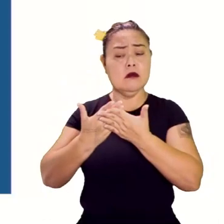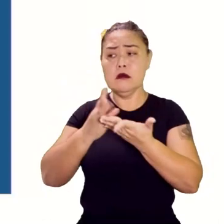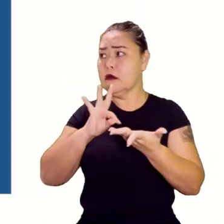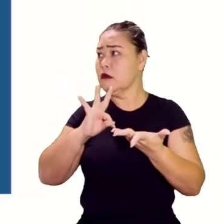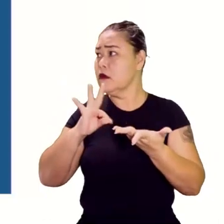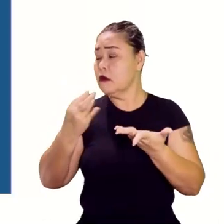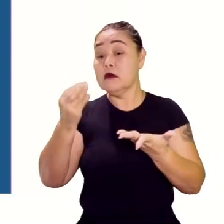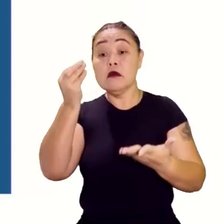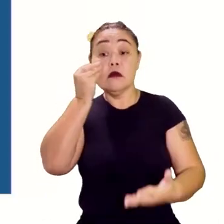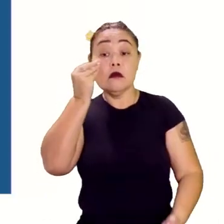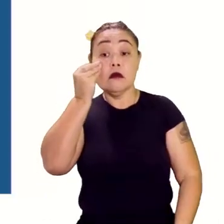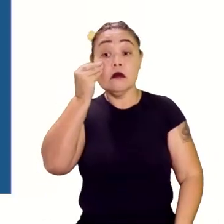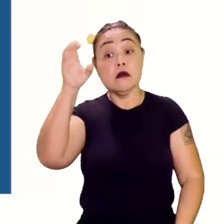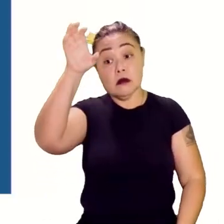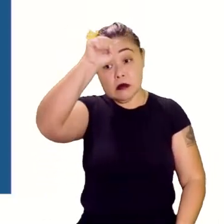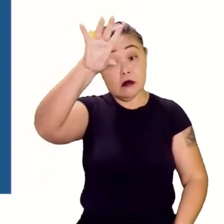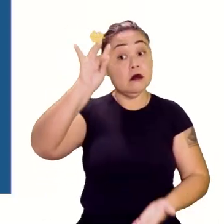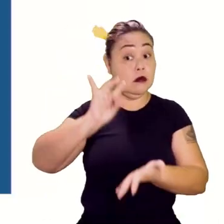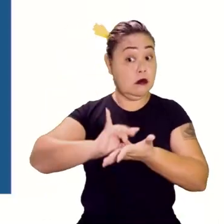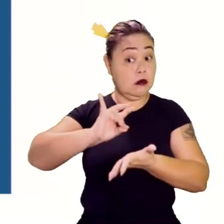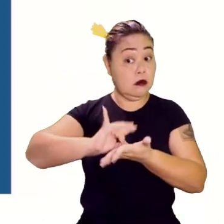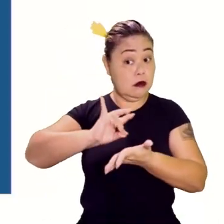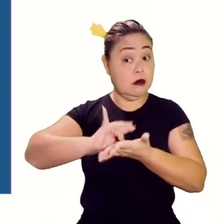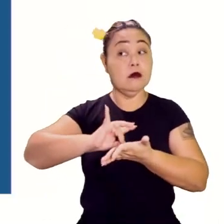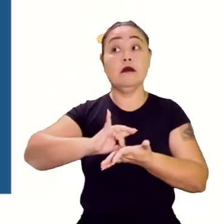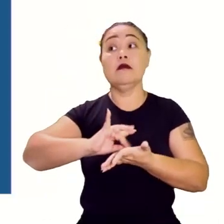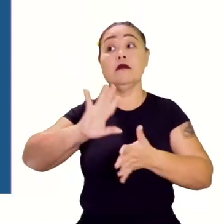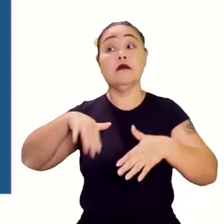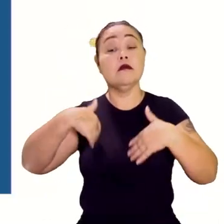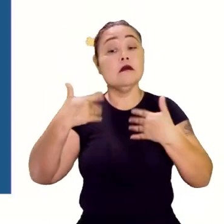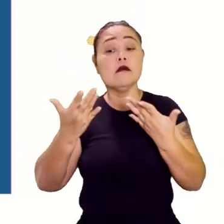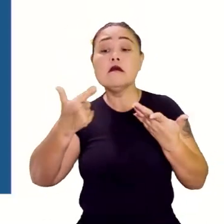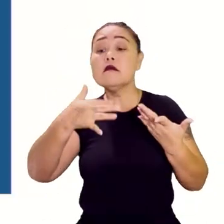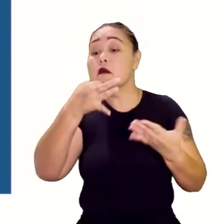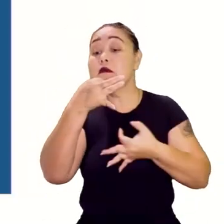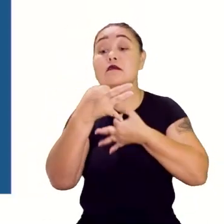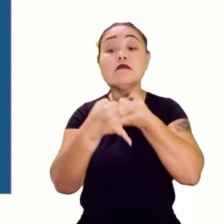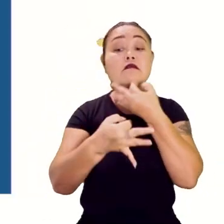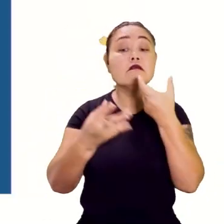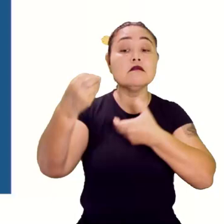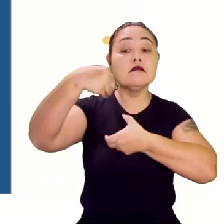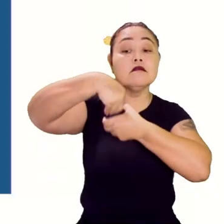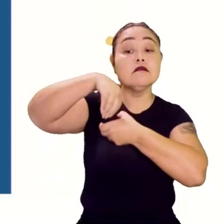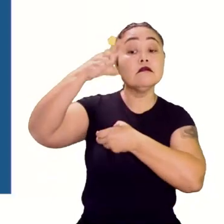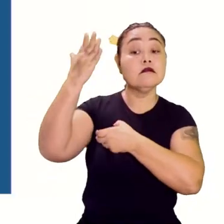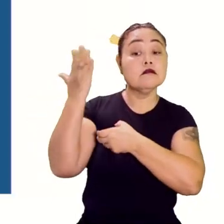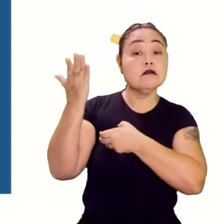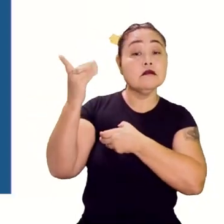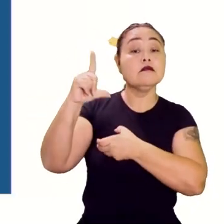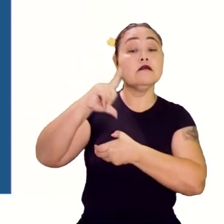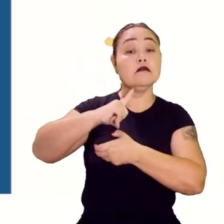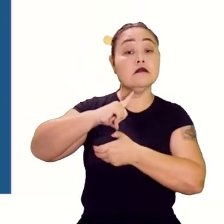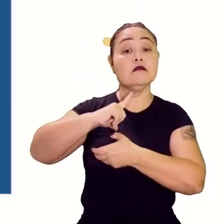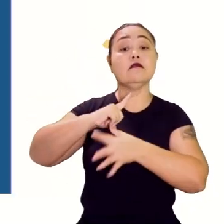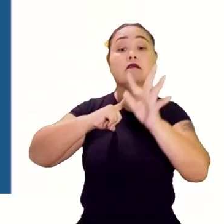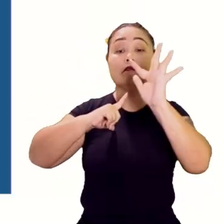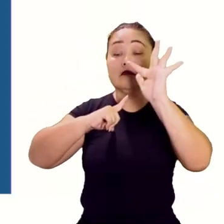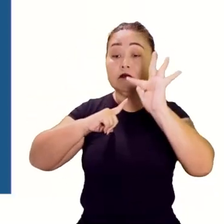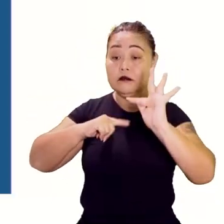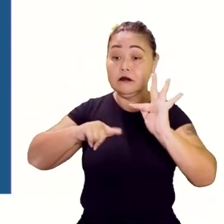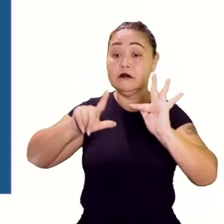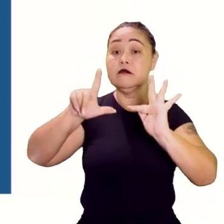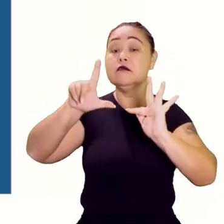todo mundo tem que verificar se aprendeu mesmo, né? Vamos lá. E aí, vocês acham que dentro das condições de existência do